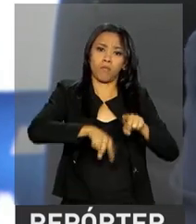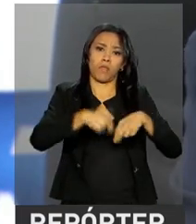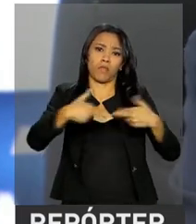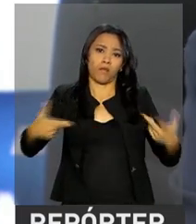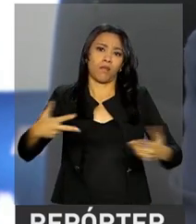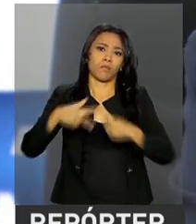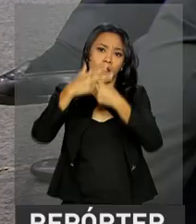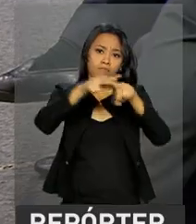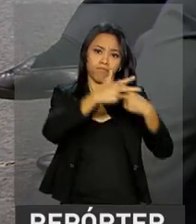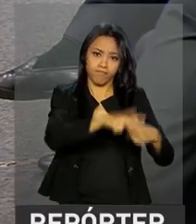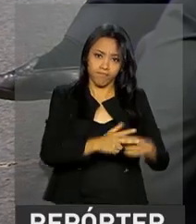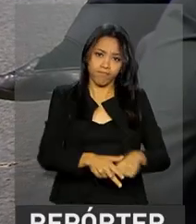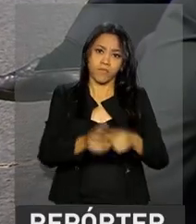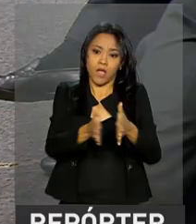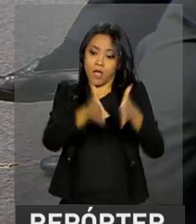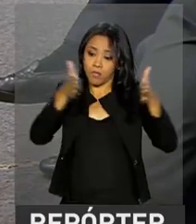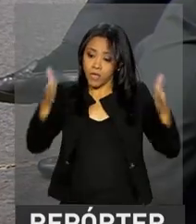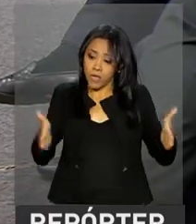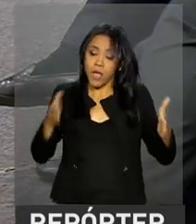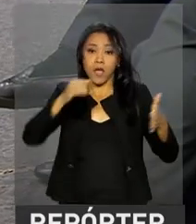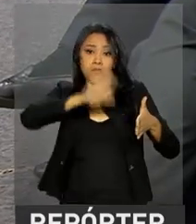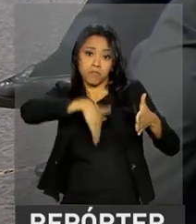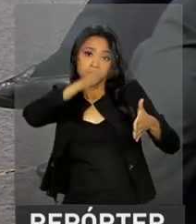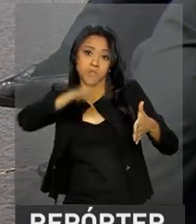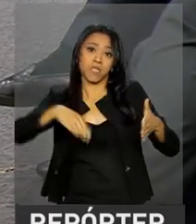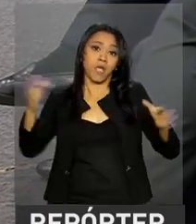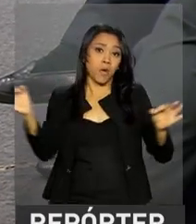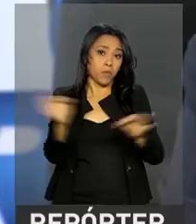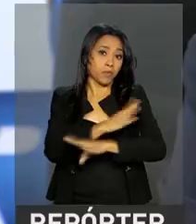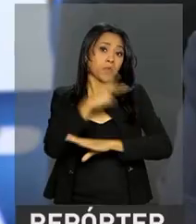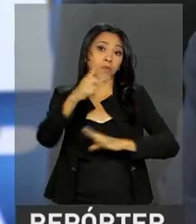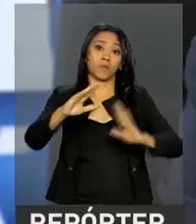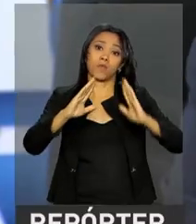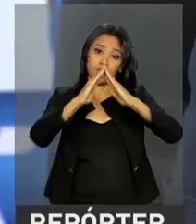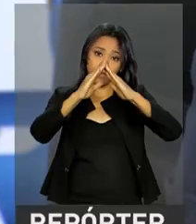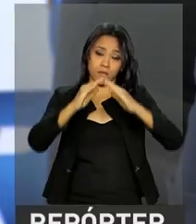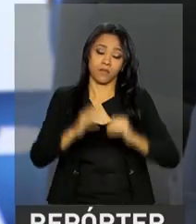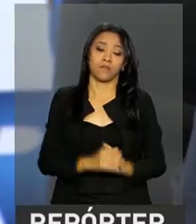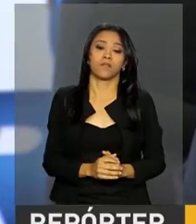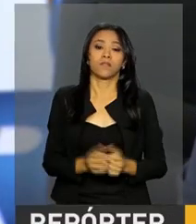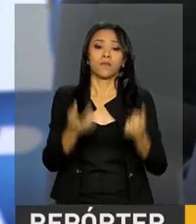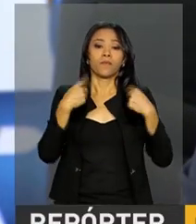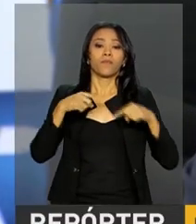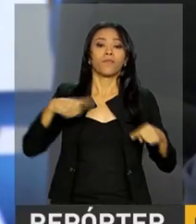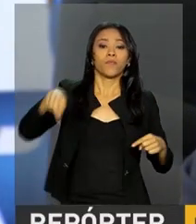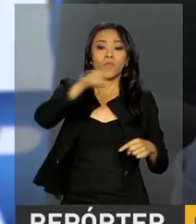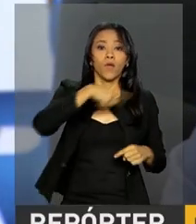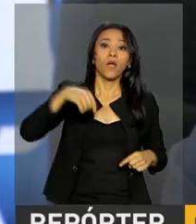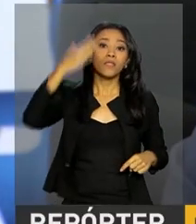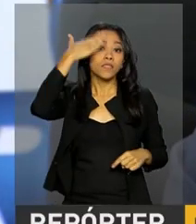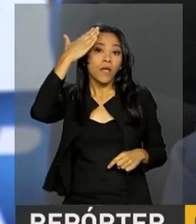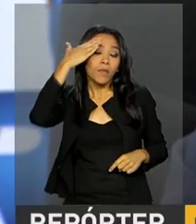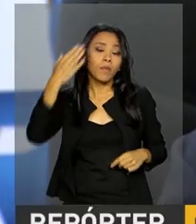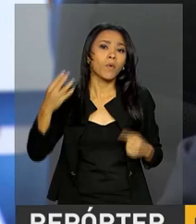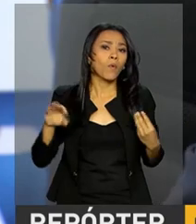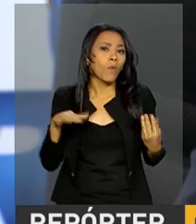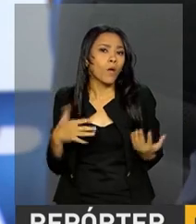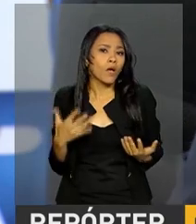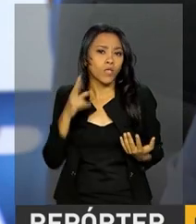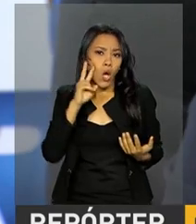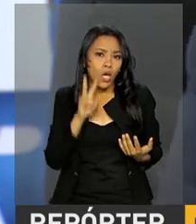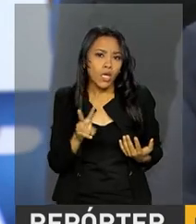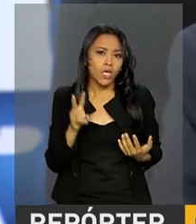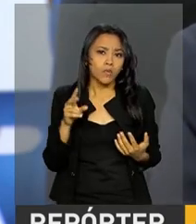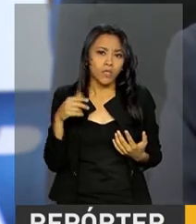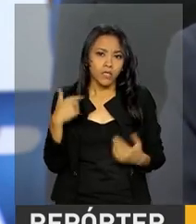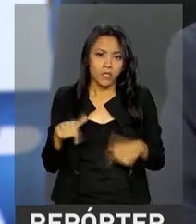reformar, ampliar ou terminar de construir a casa própria. Todos nós sabemos do que significa quando olhamos o relógio,